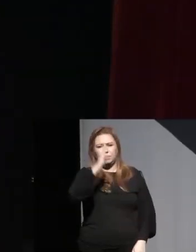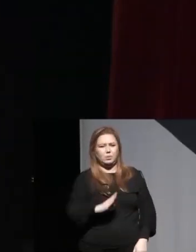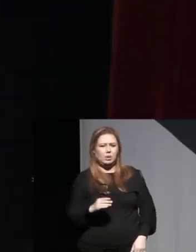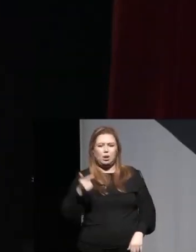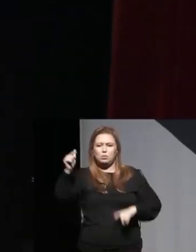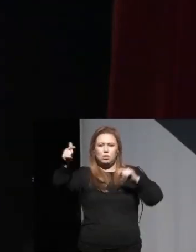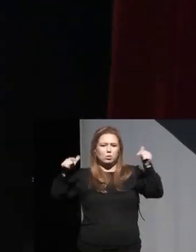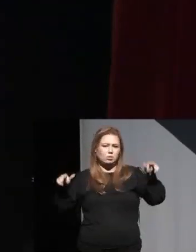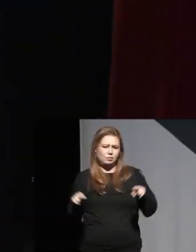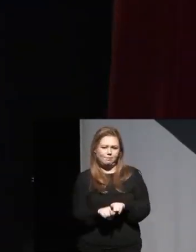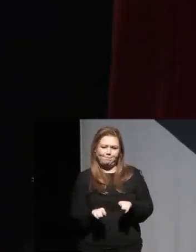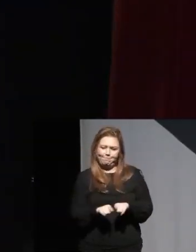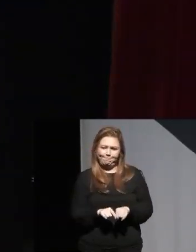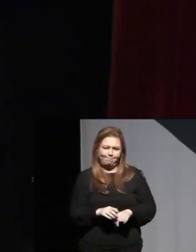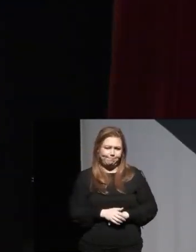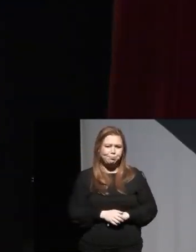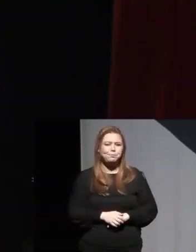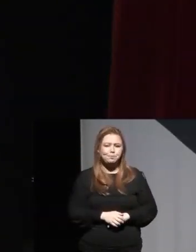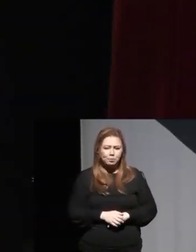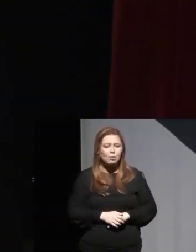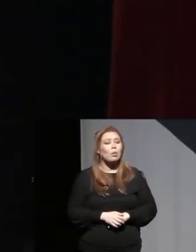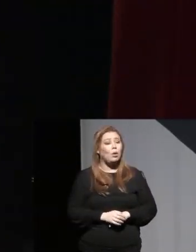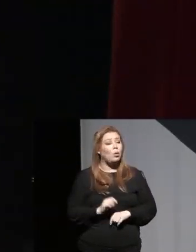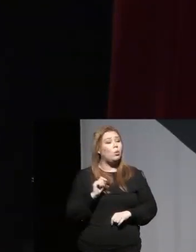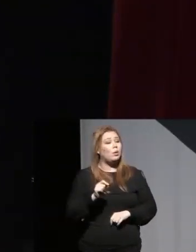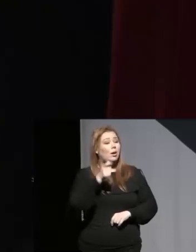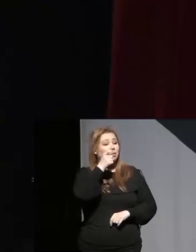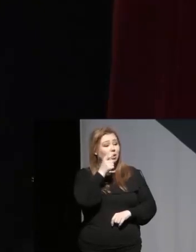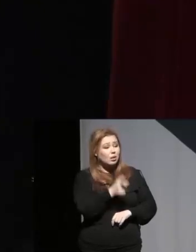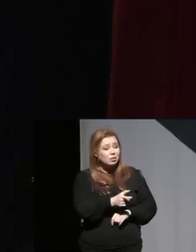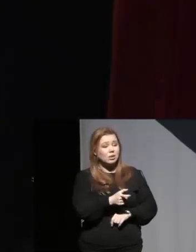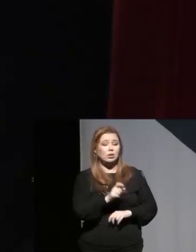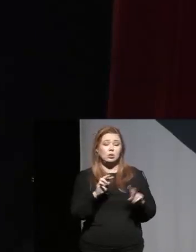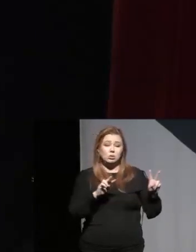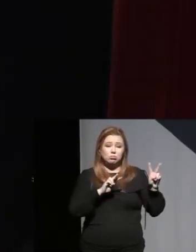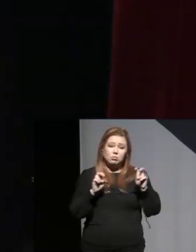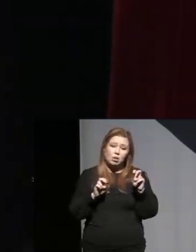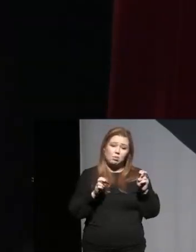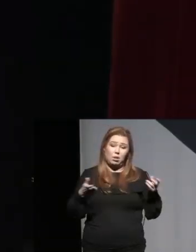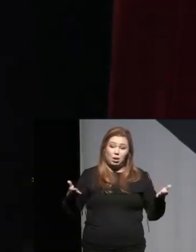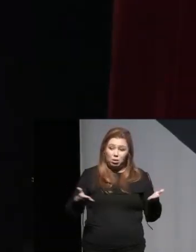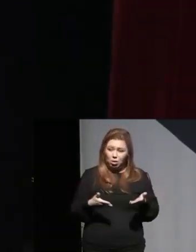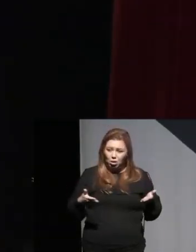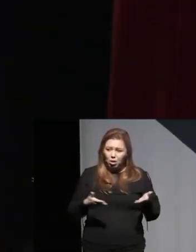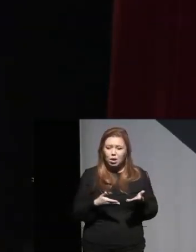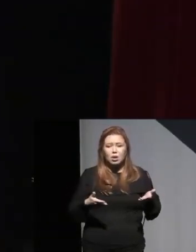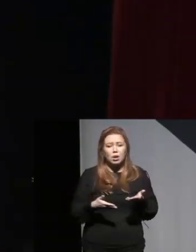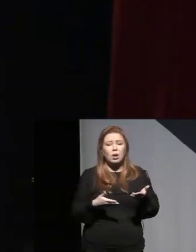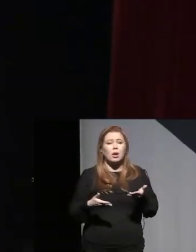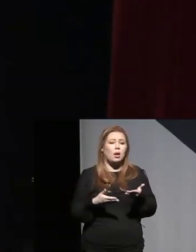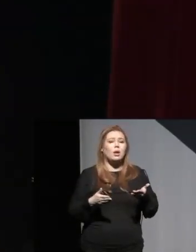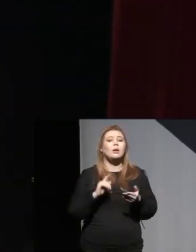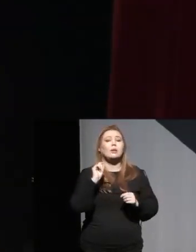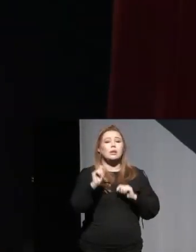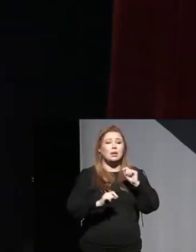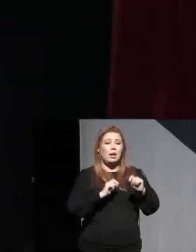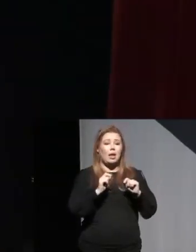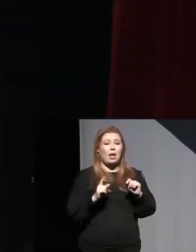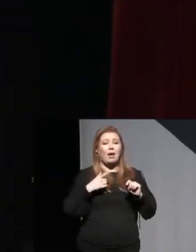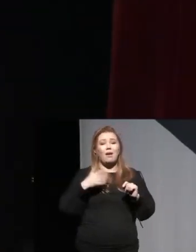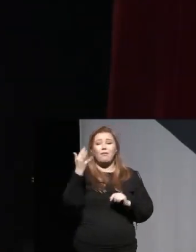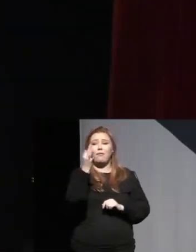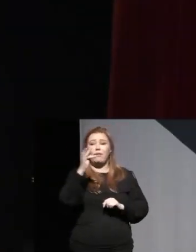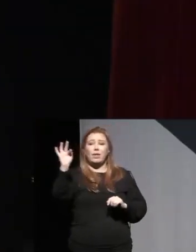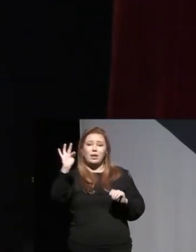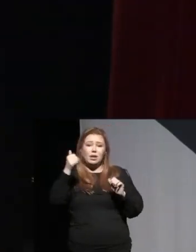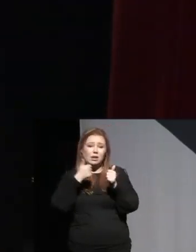Agora, uma questão interessante a ser colocada, inclusive, neste momento, e que pauta a federação